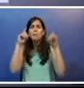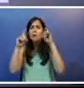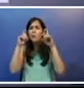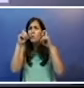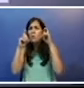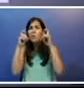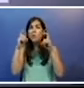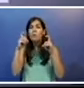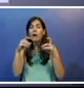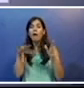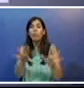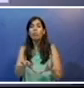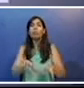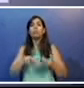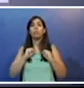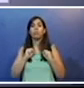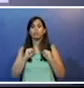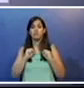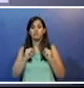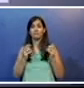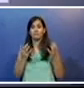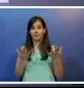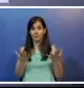leitor a aderi-las.